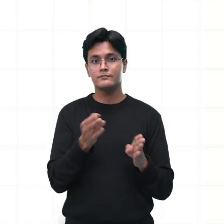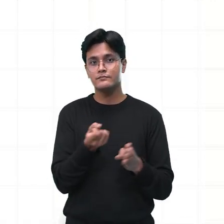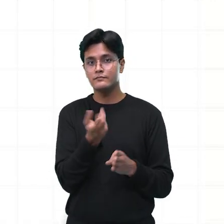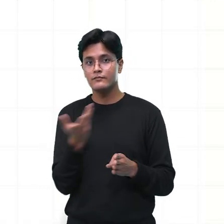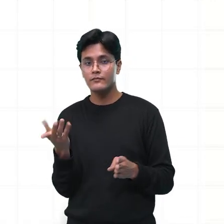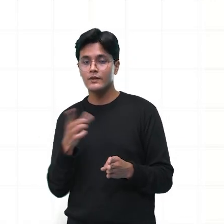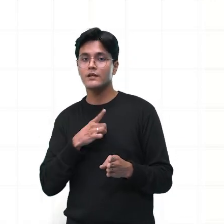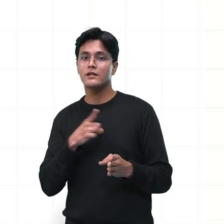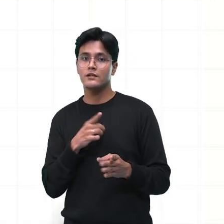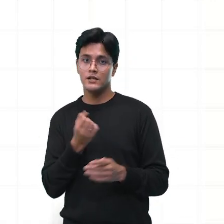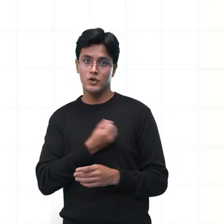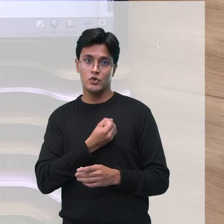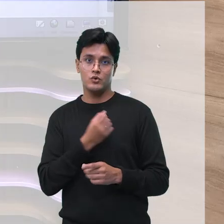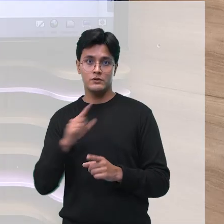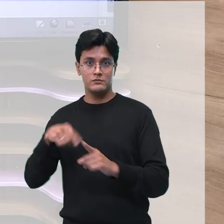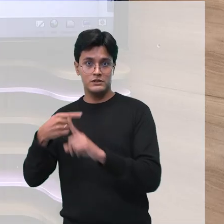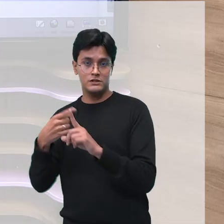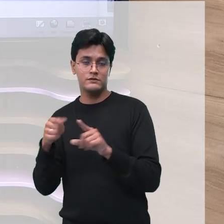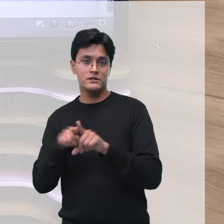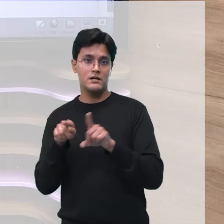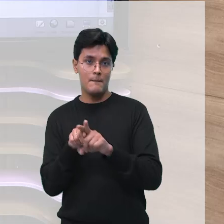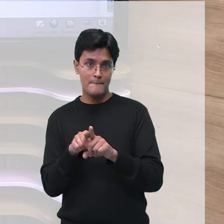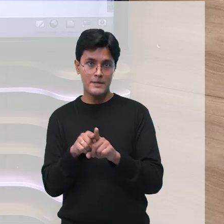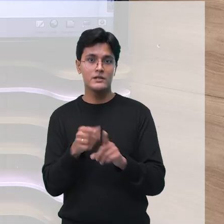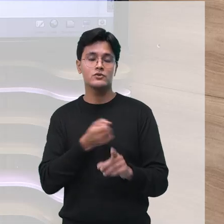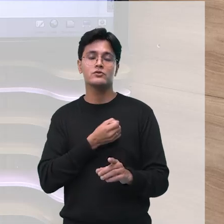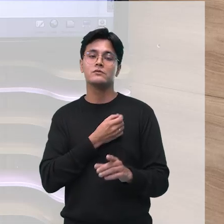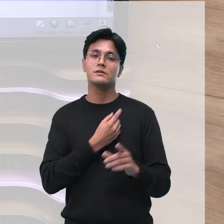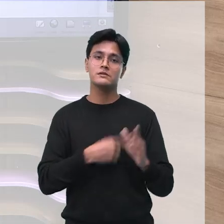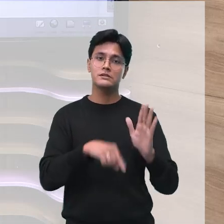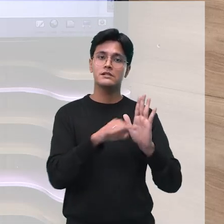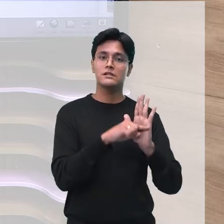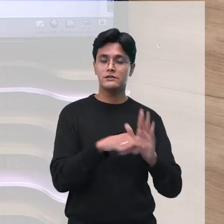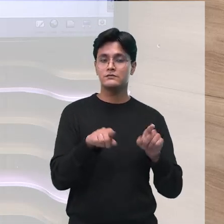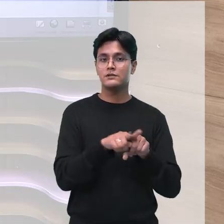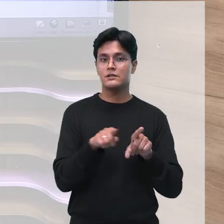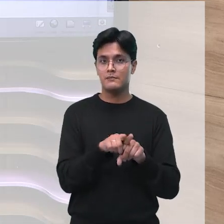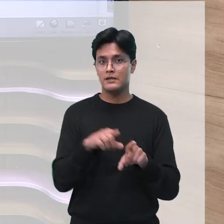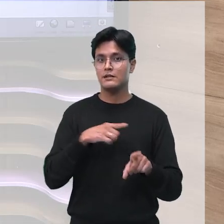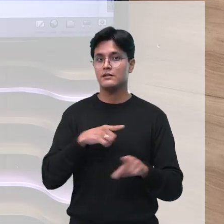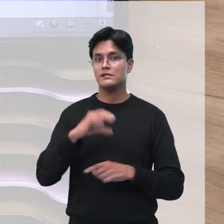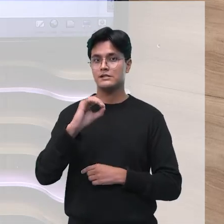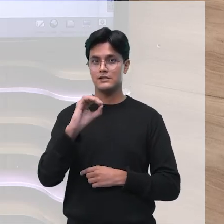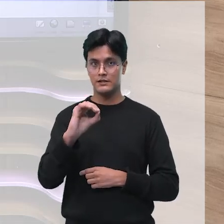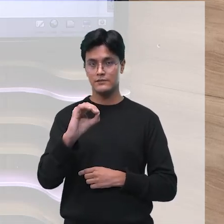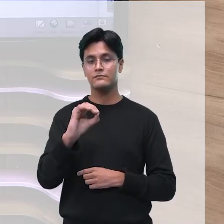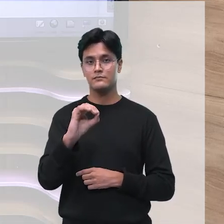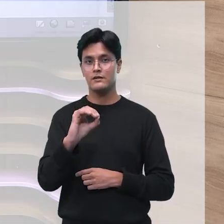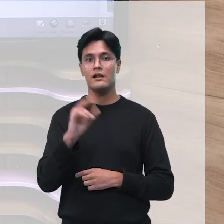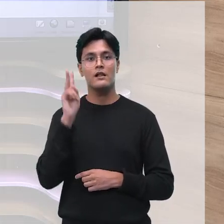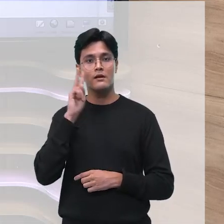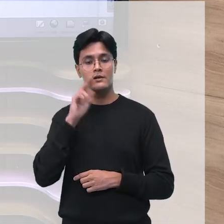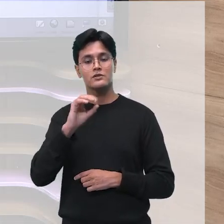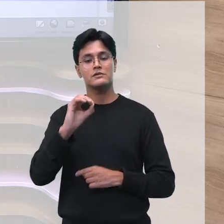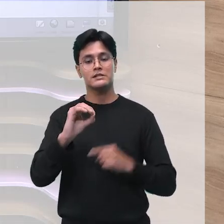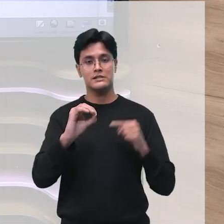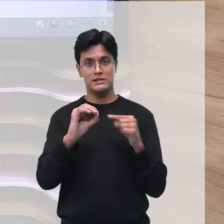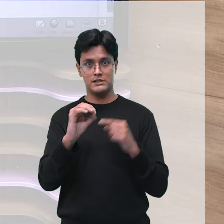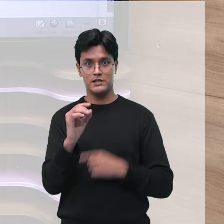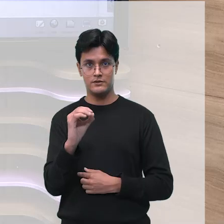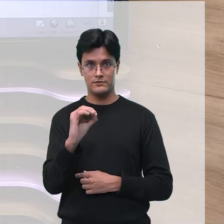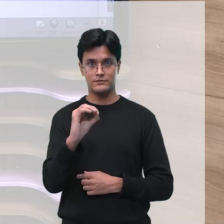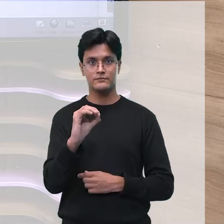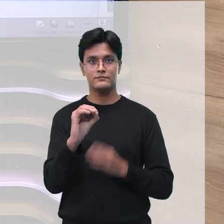números positivos e números negativos, também com o zero. Lembrando que o zero fica ali no meio, então, à esquerda